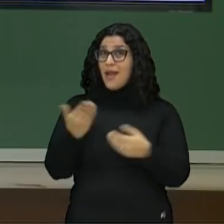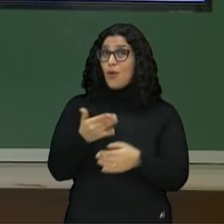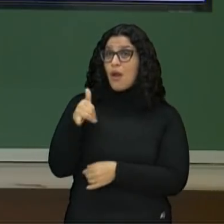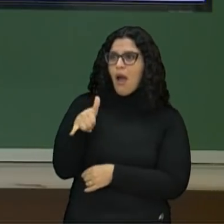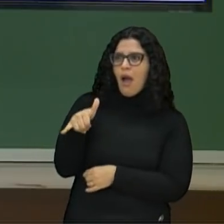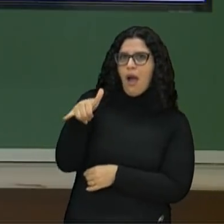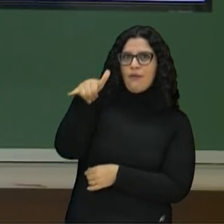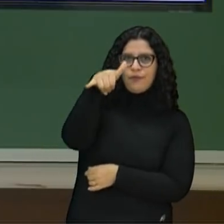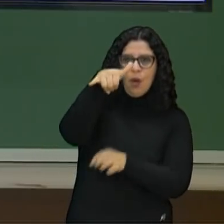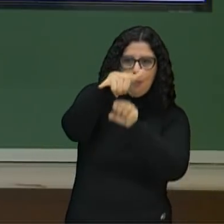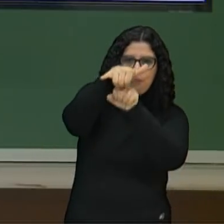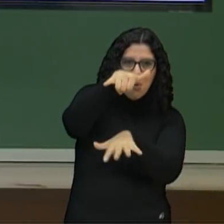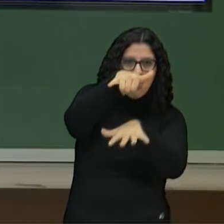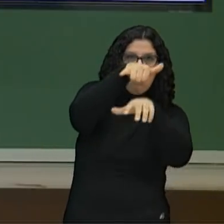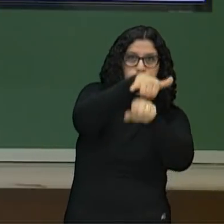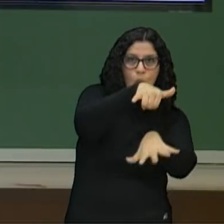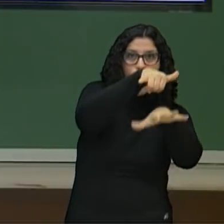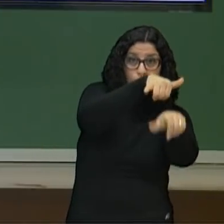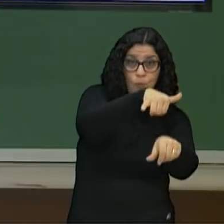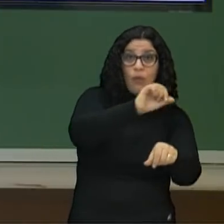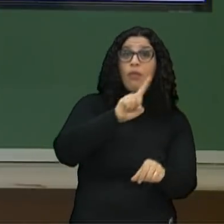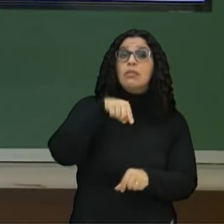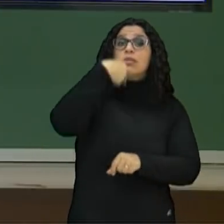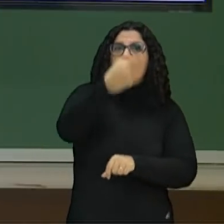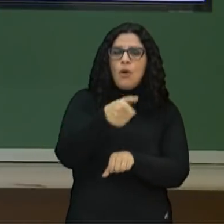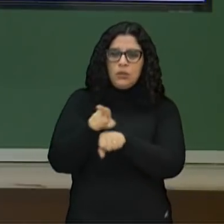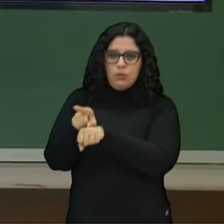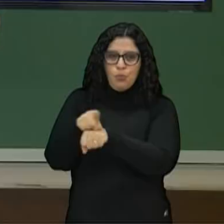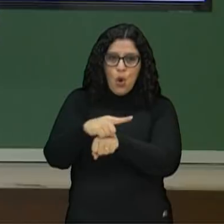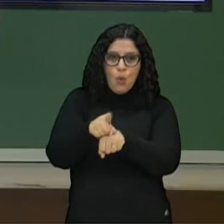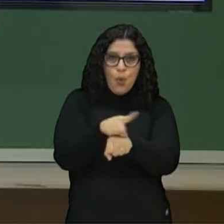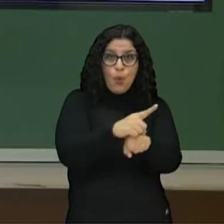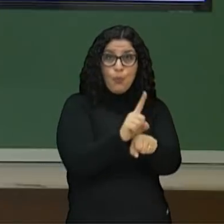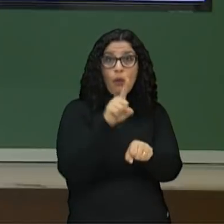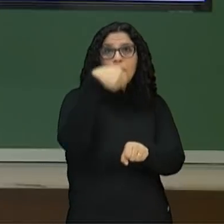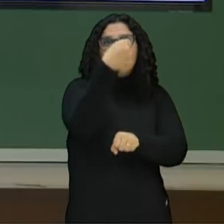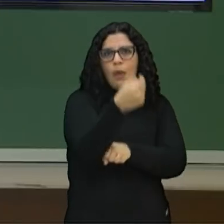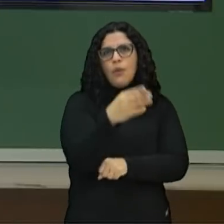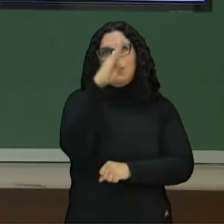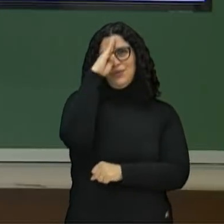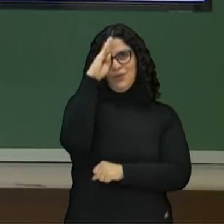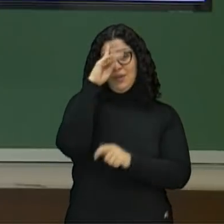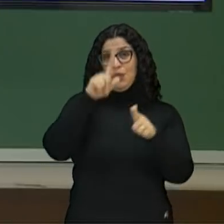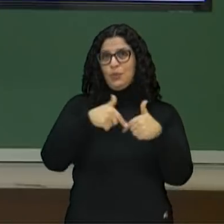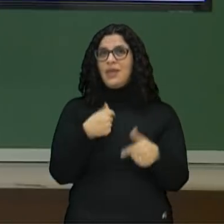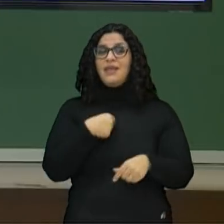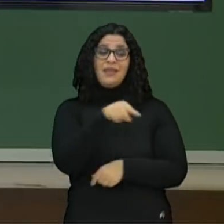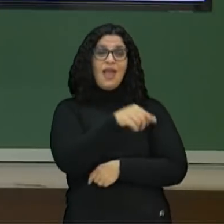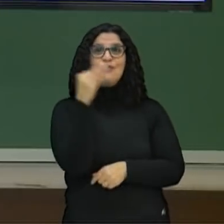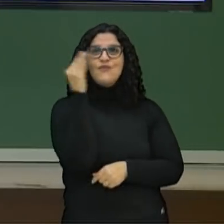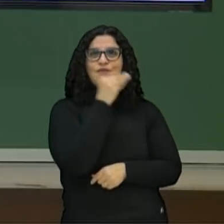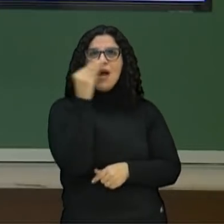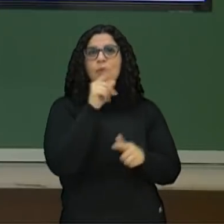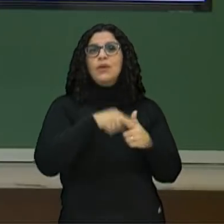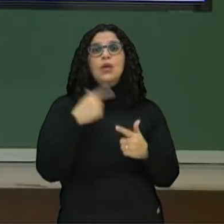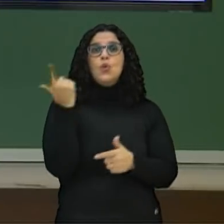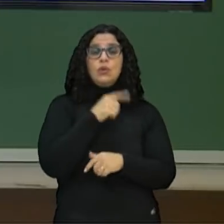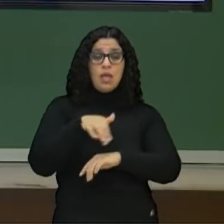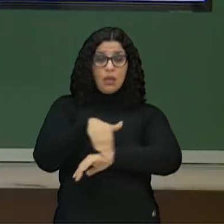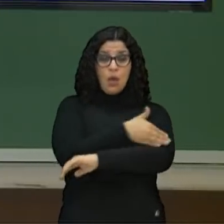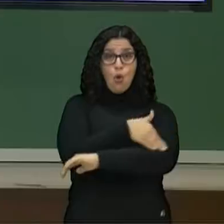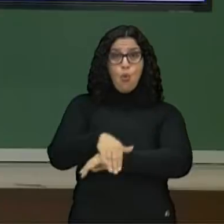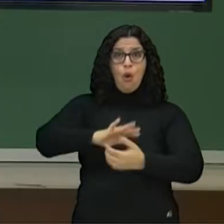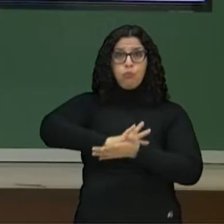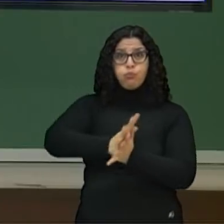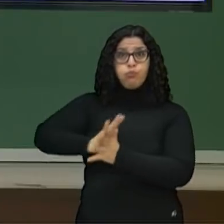enfrentar adversários que estavam mais perdidos, sem tanta facilidade de comunicação, nem tanta facilidade de deslocamento.